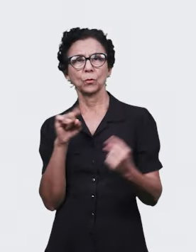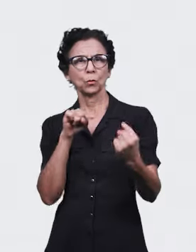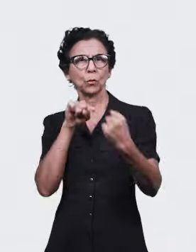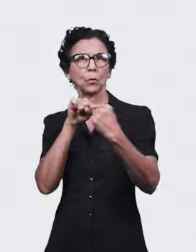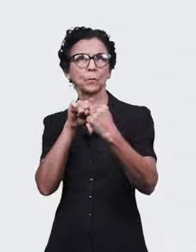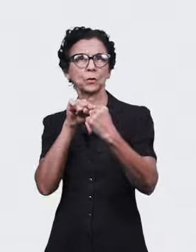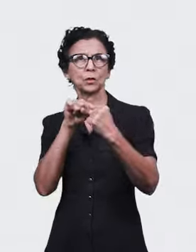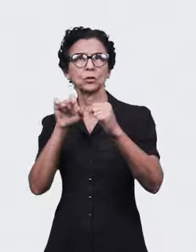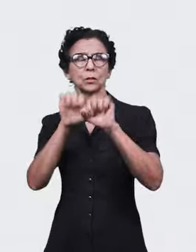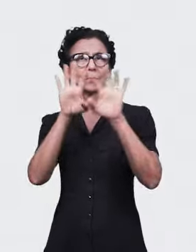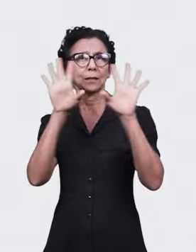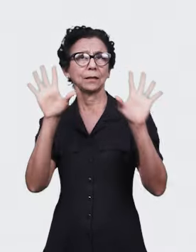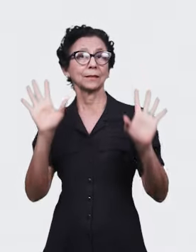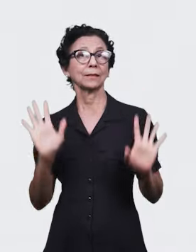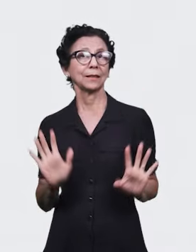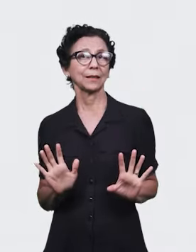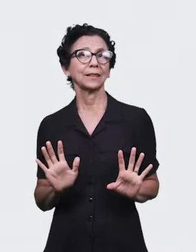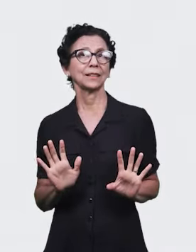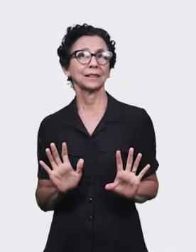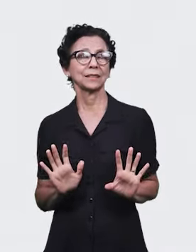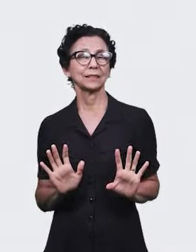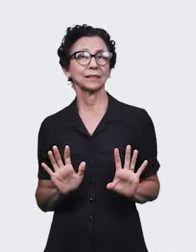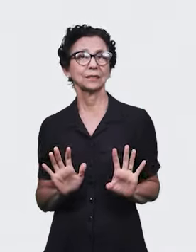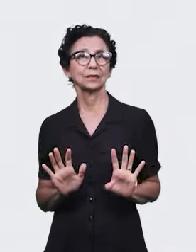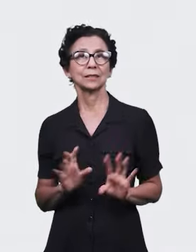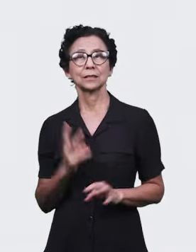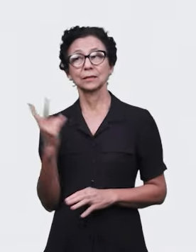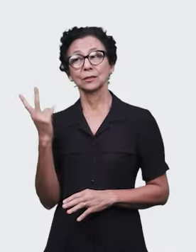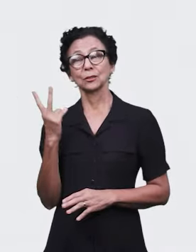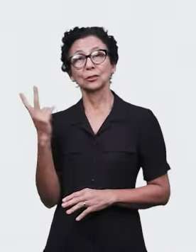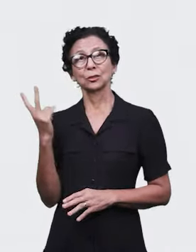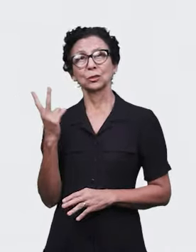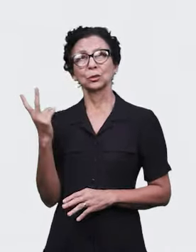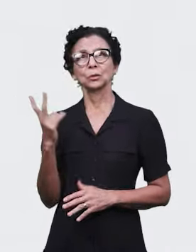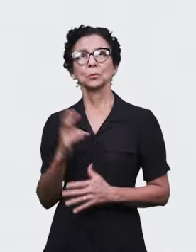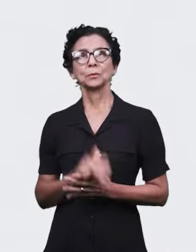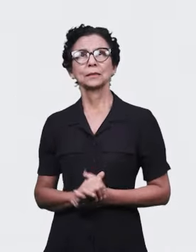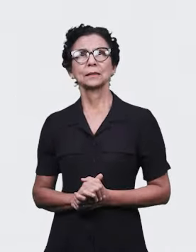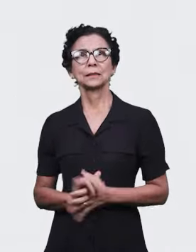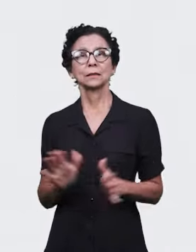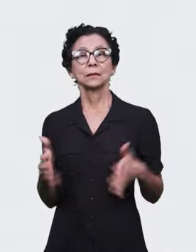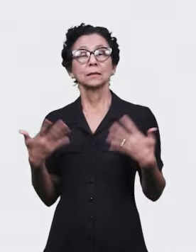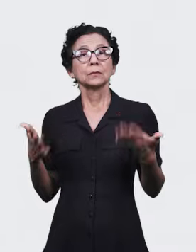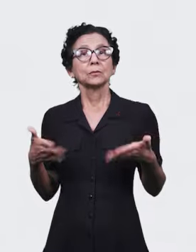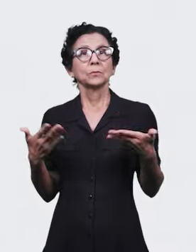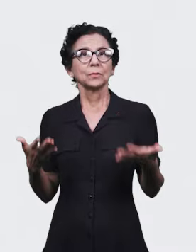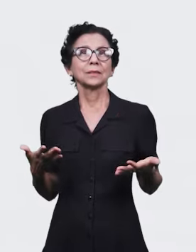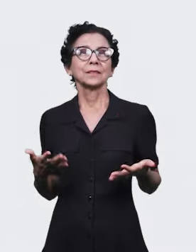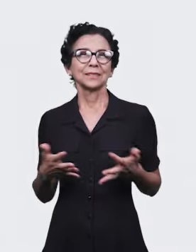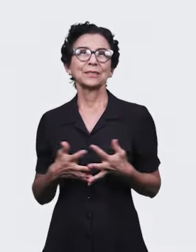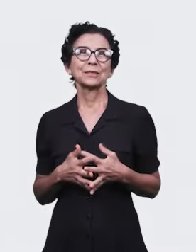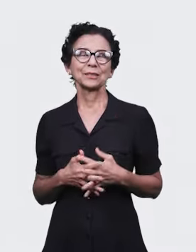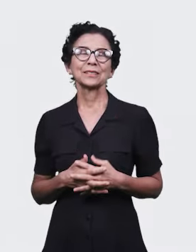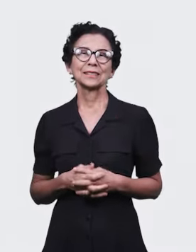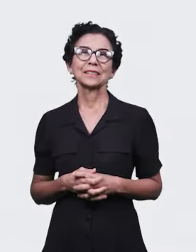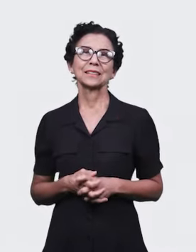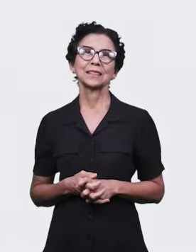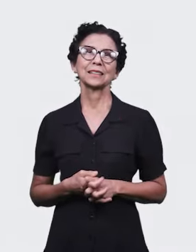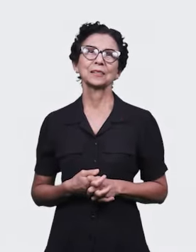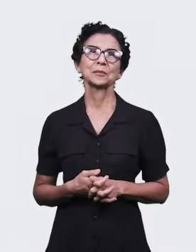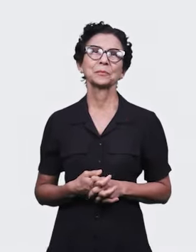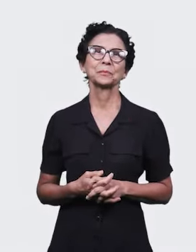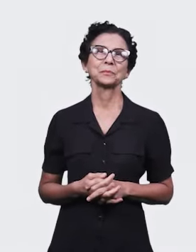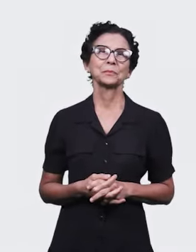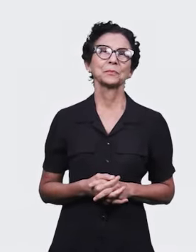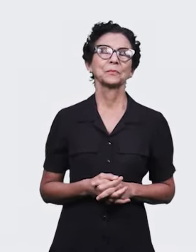objetiva e clara, e já com duas crianças. Aqui você já está até estimulando que é um grupo, né? Que ali é a